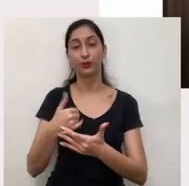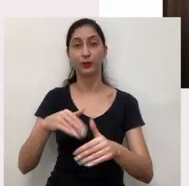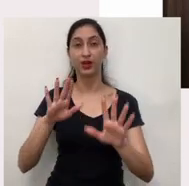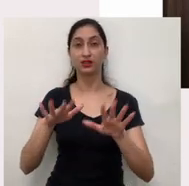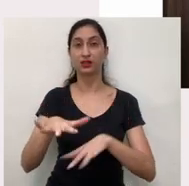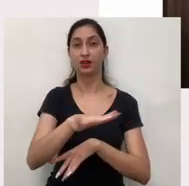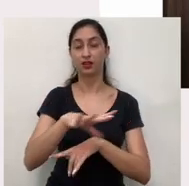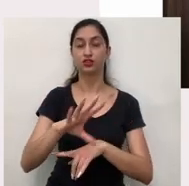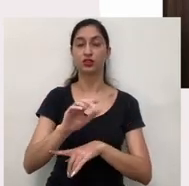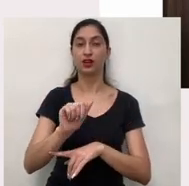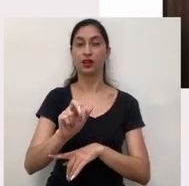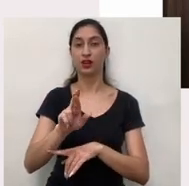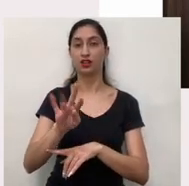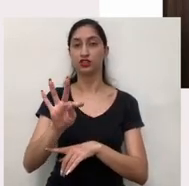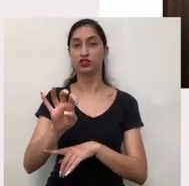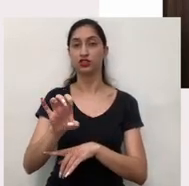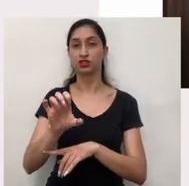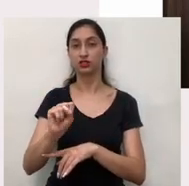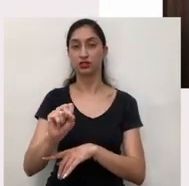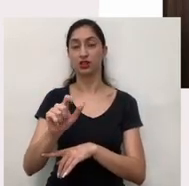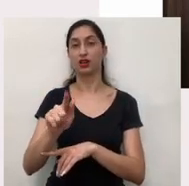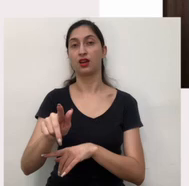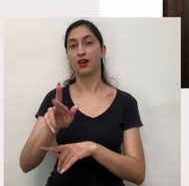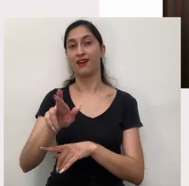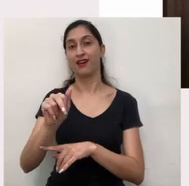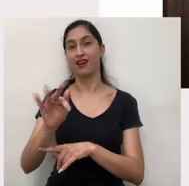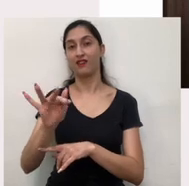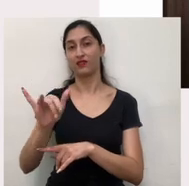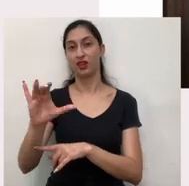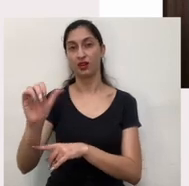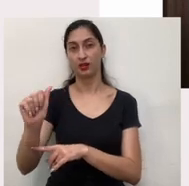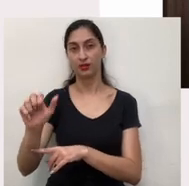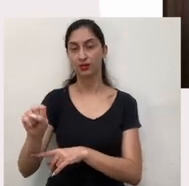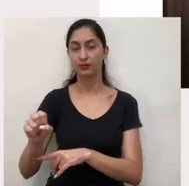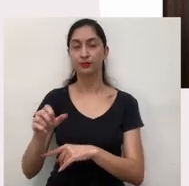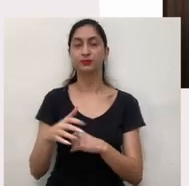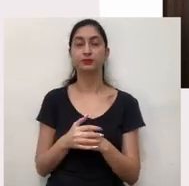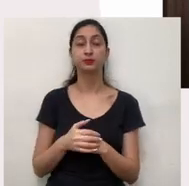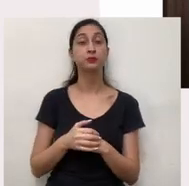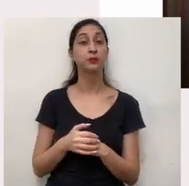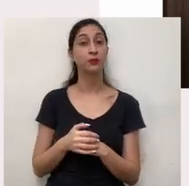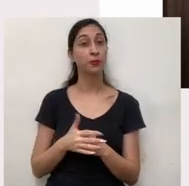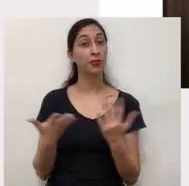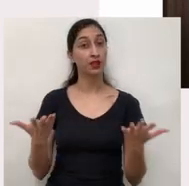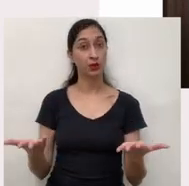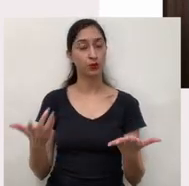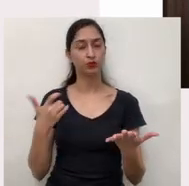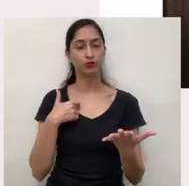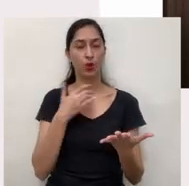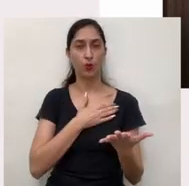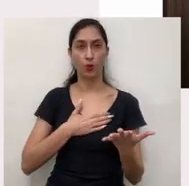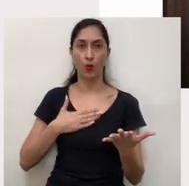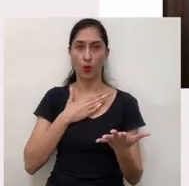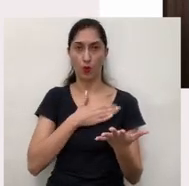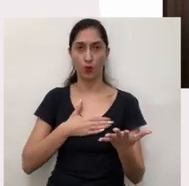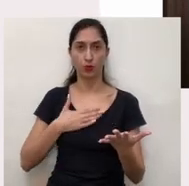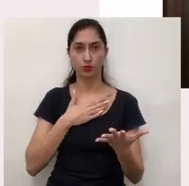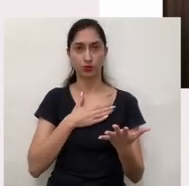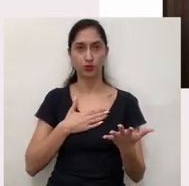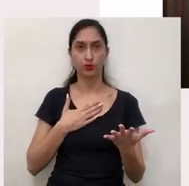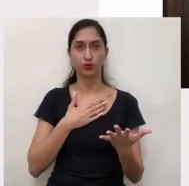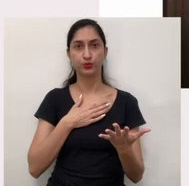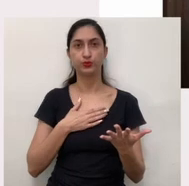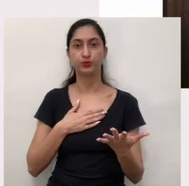de artes gráficas, né? Então, eu gosto muito de uma passagem que o Roland